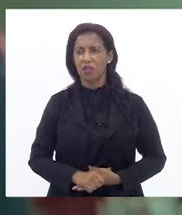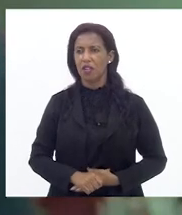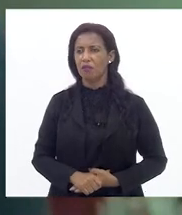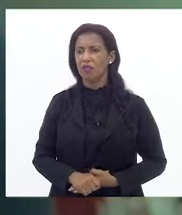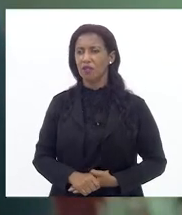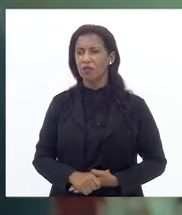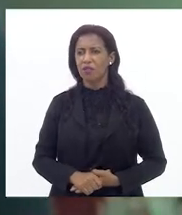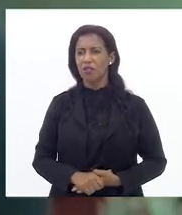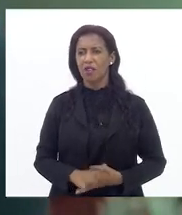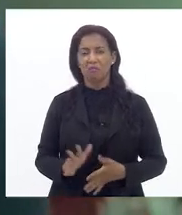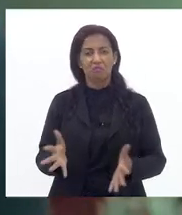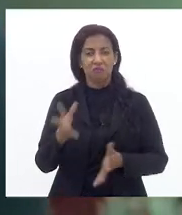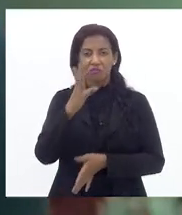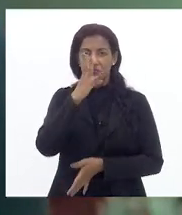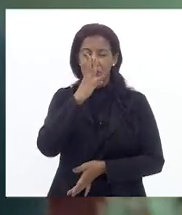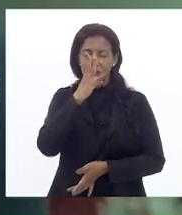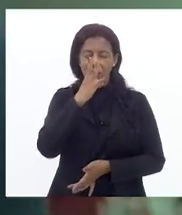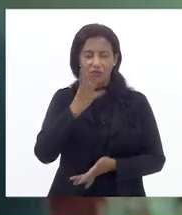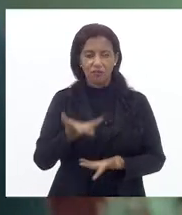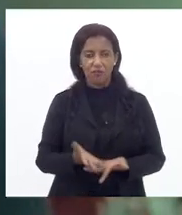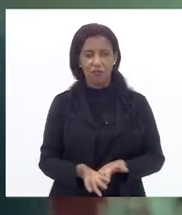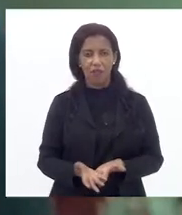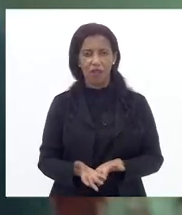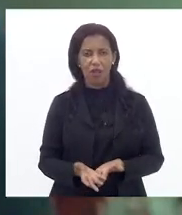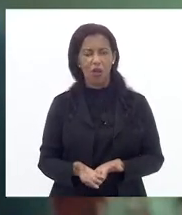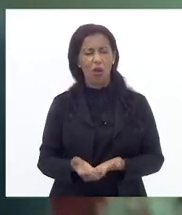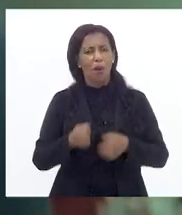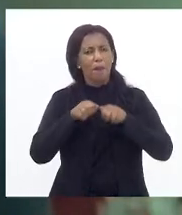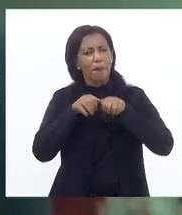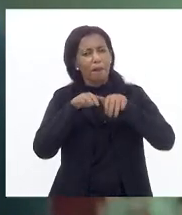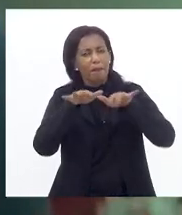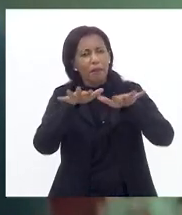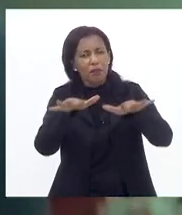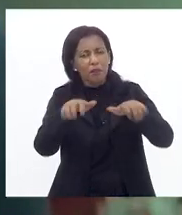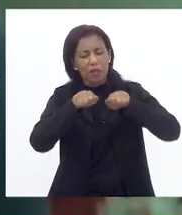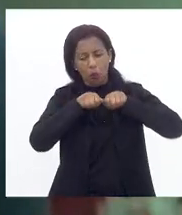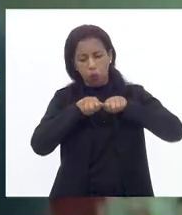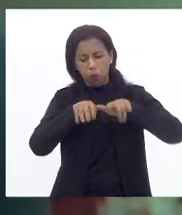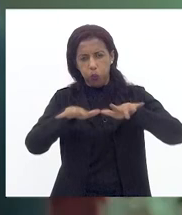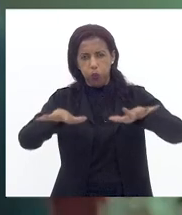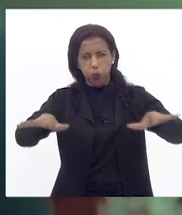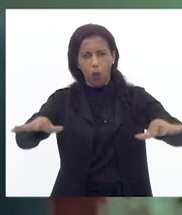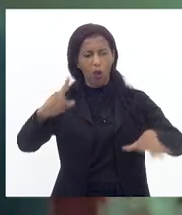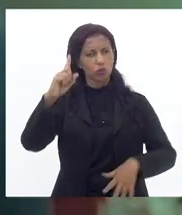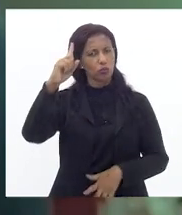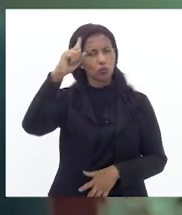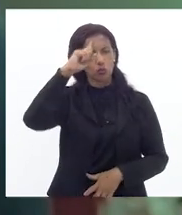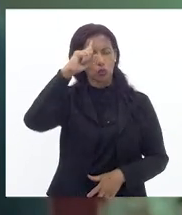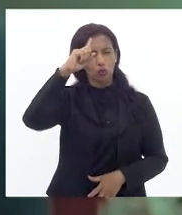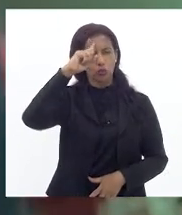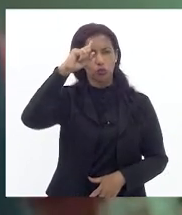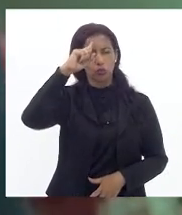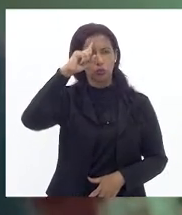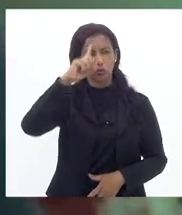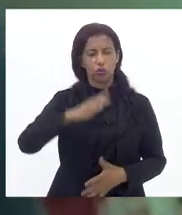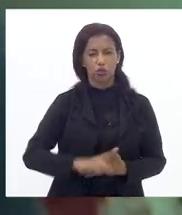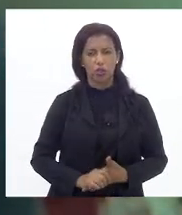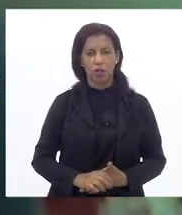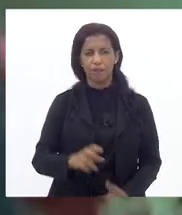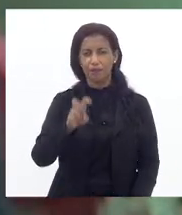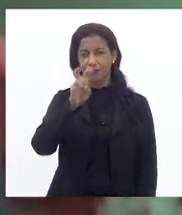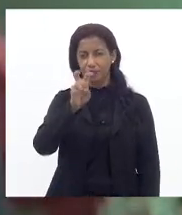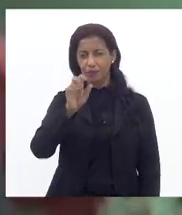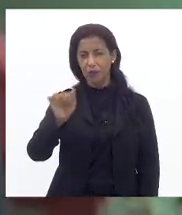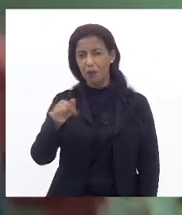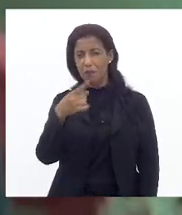Oi e aí impressora uma pandemia que se alastra a cada dia que pesado 5 bilhões